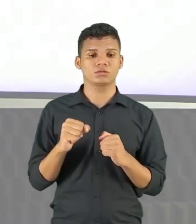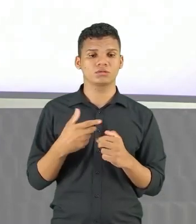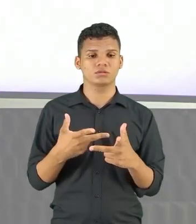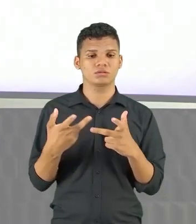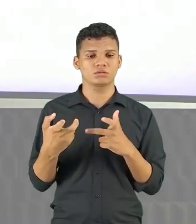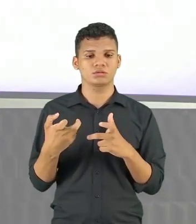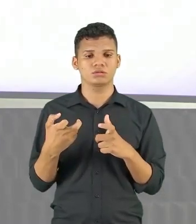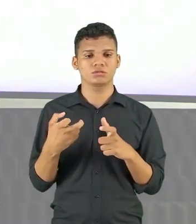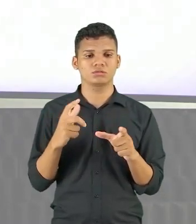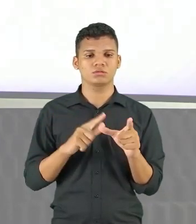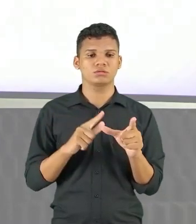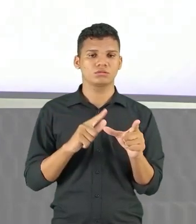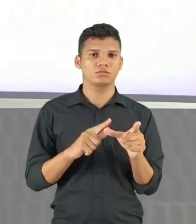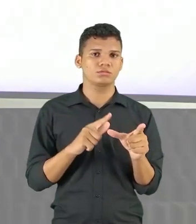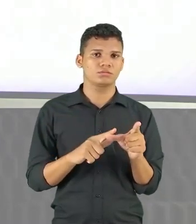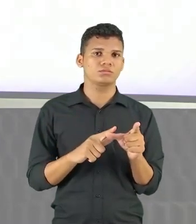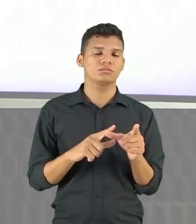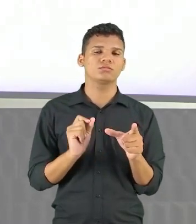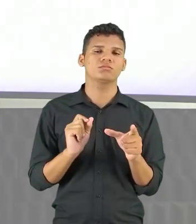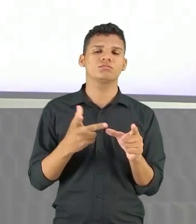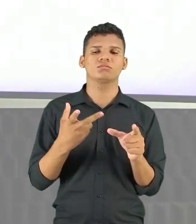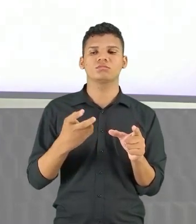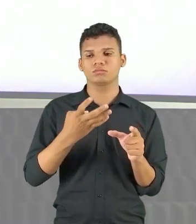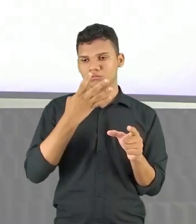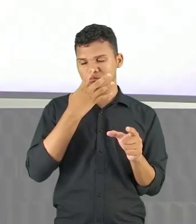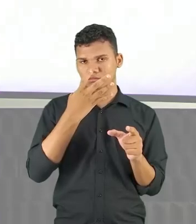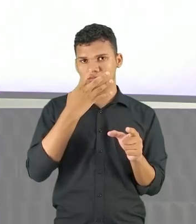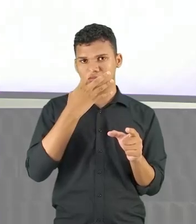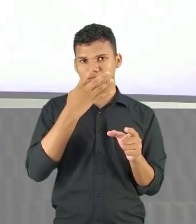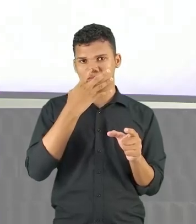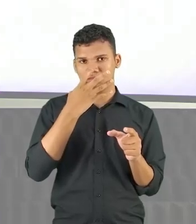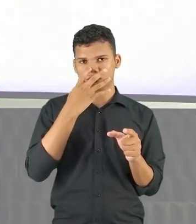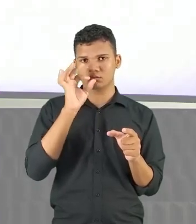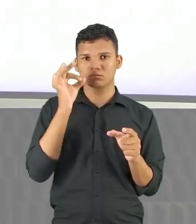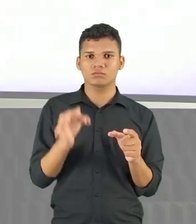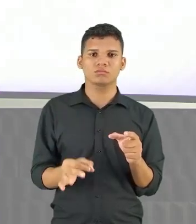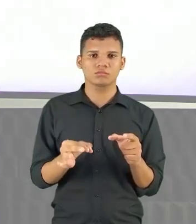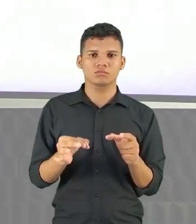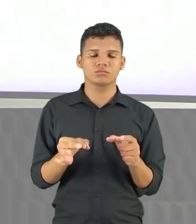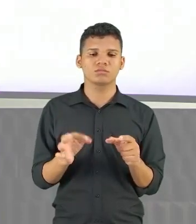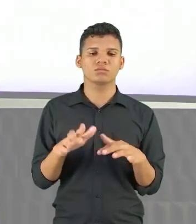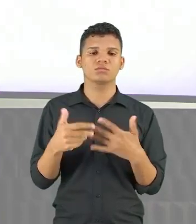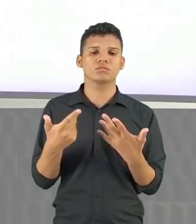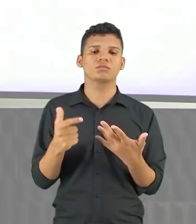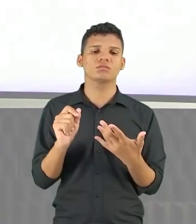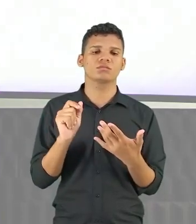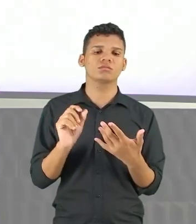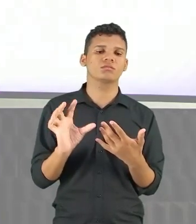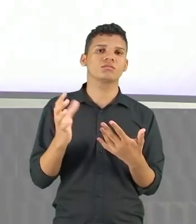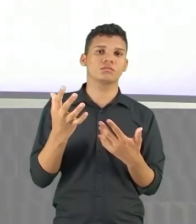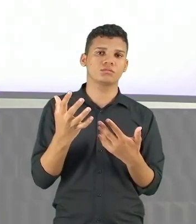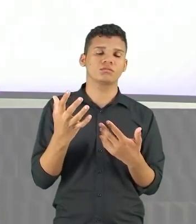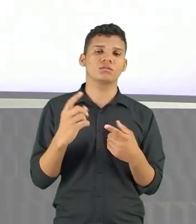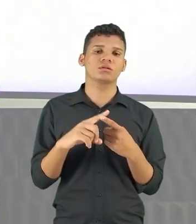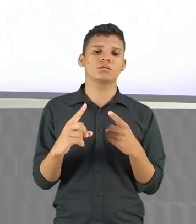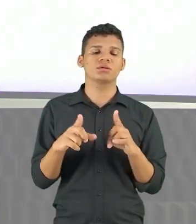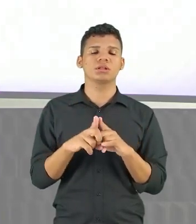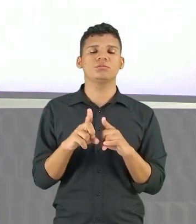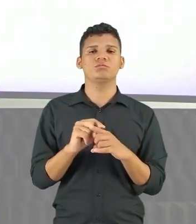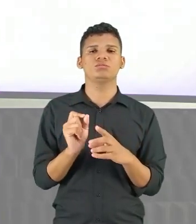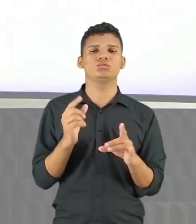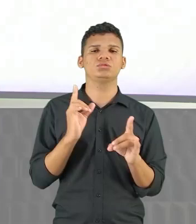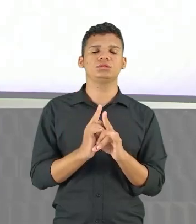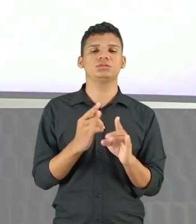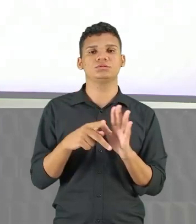para a alternativa e vou tentar verificar se cada uma dessas afirmações, qual delas está coerente com o que eu fui buscar no